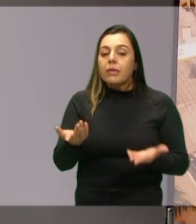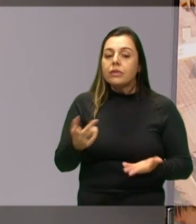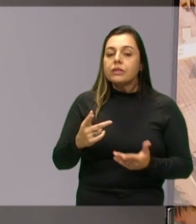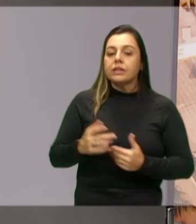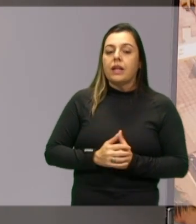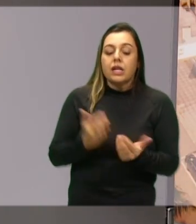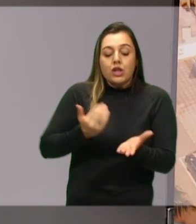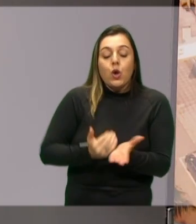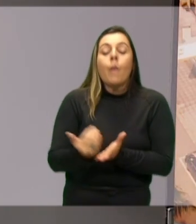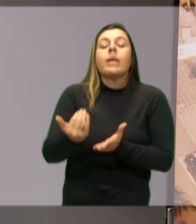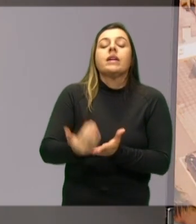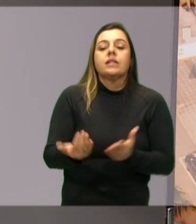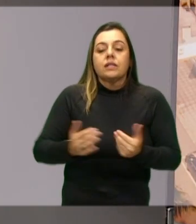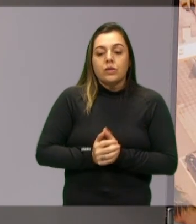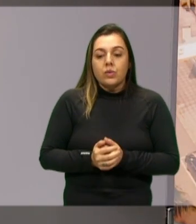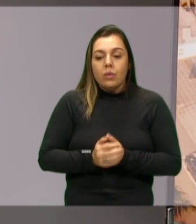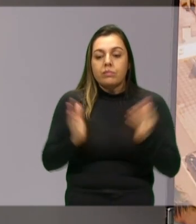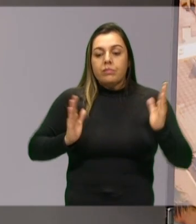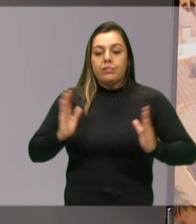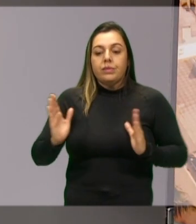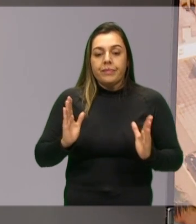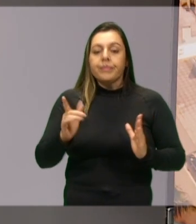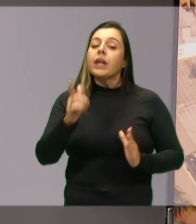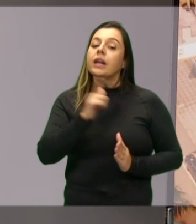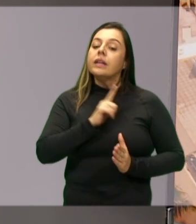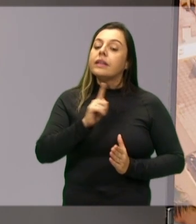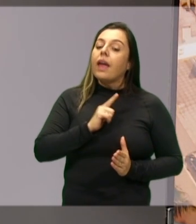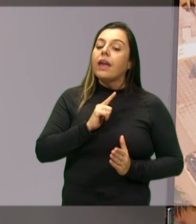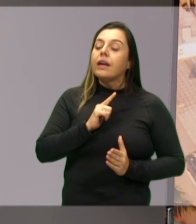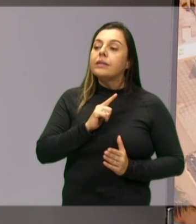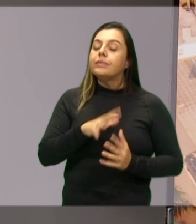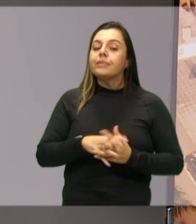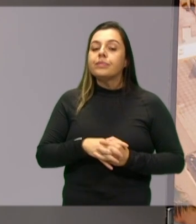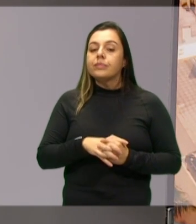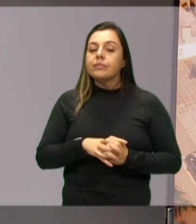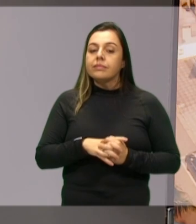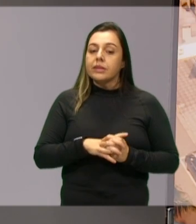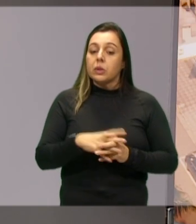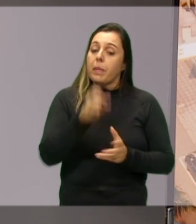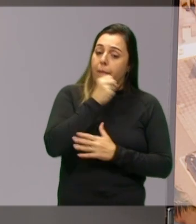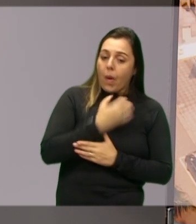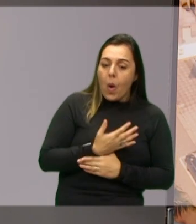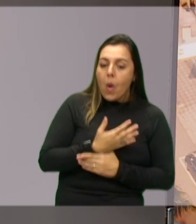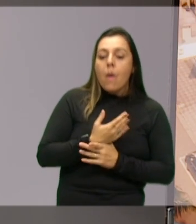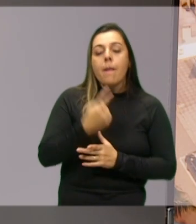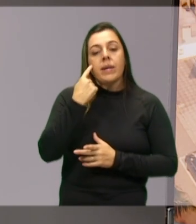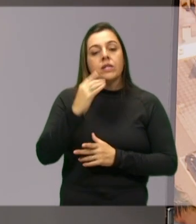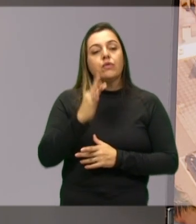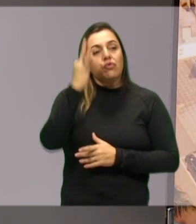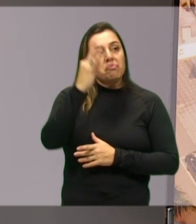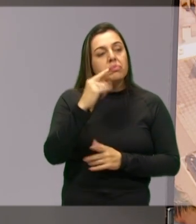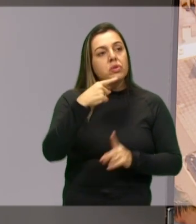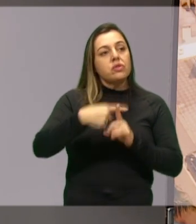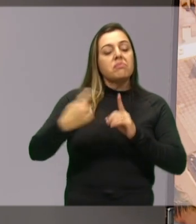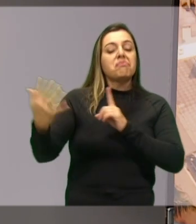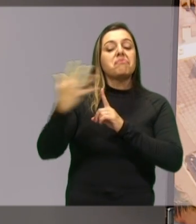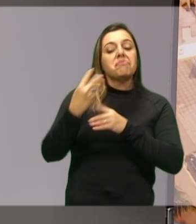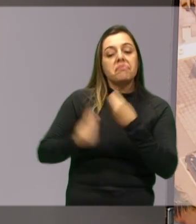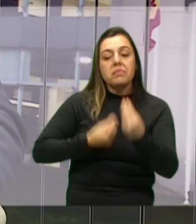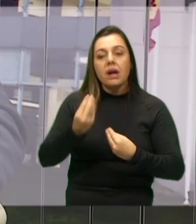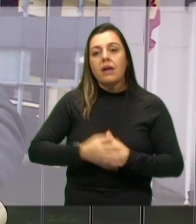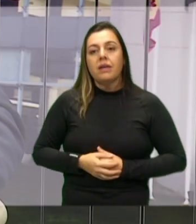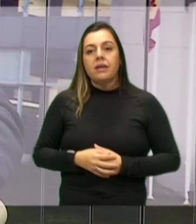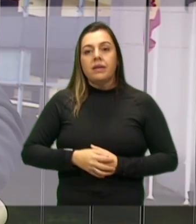esse começo de legislatura tem sido promissor, tem sido também um pouco impactante? Como é que